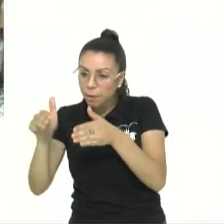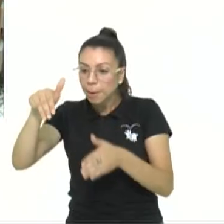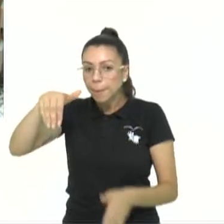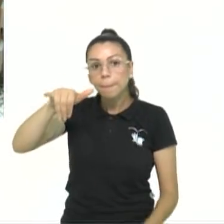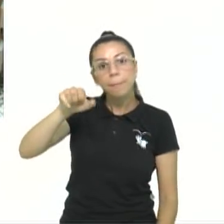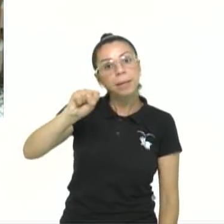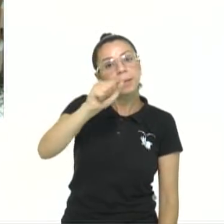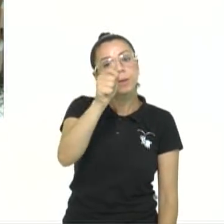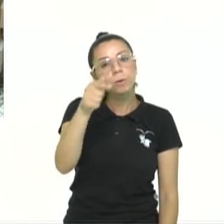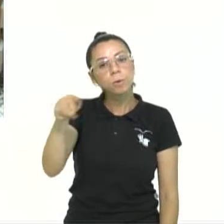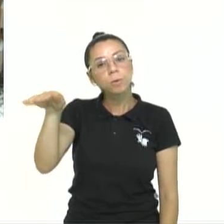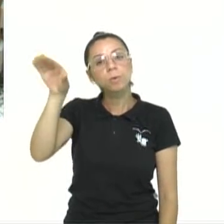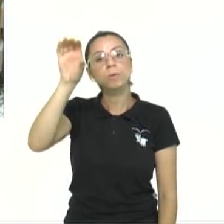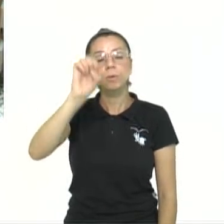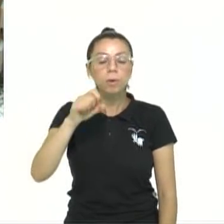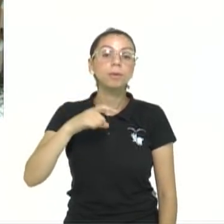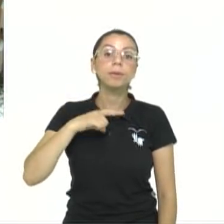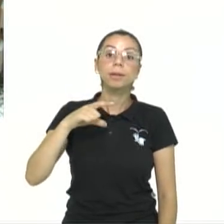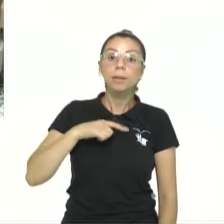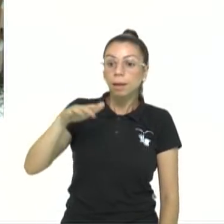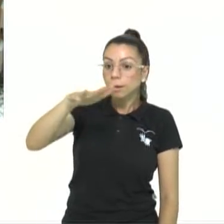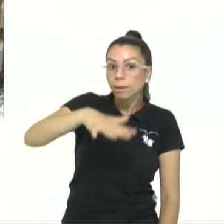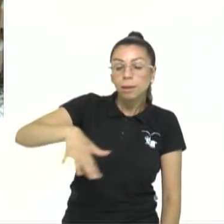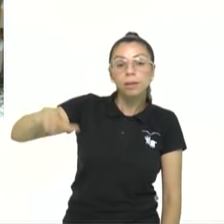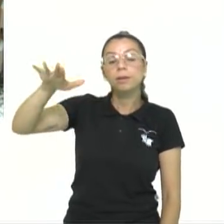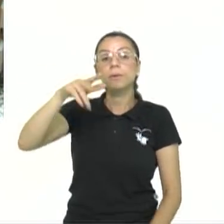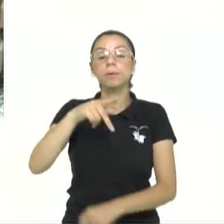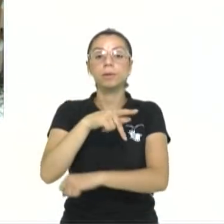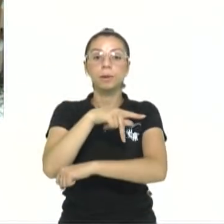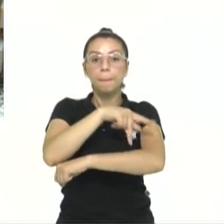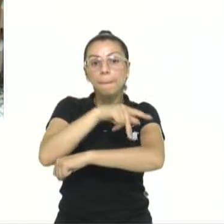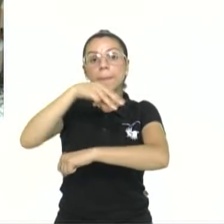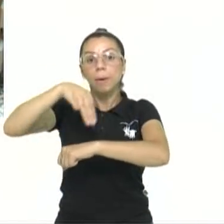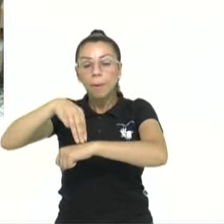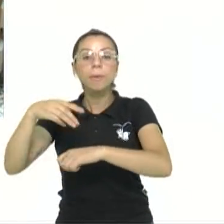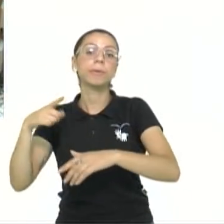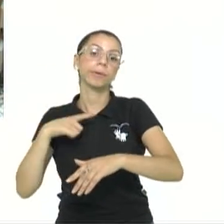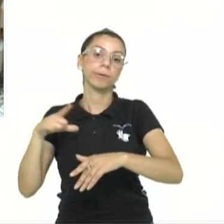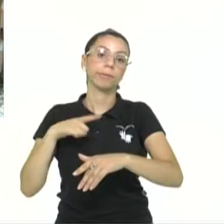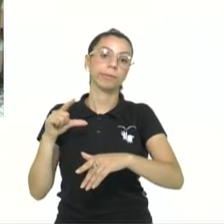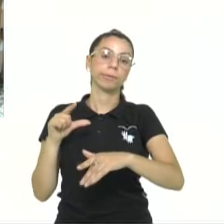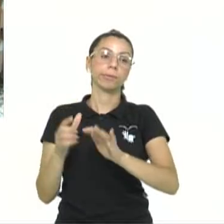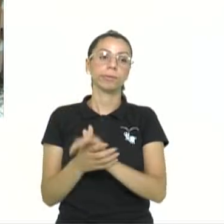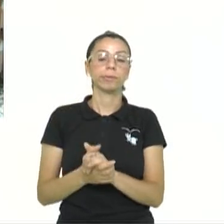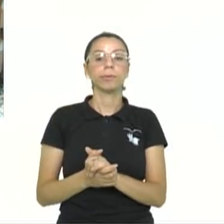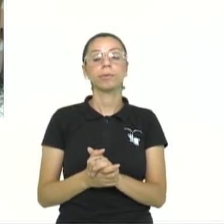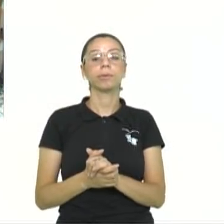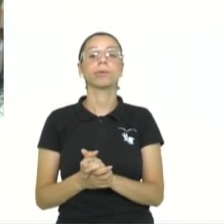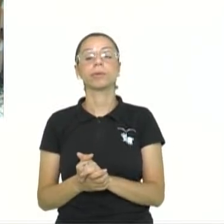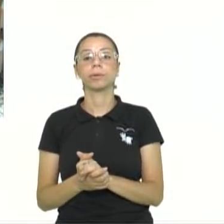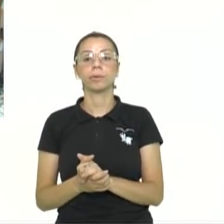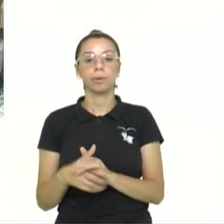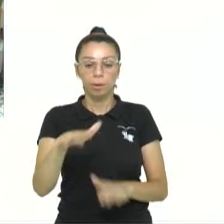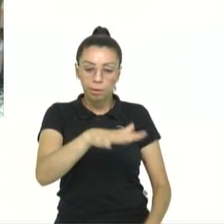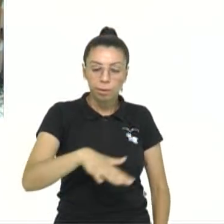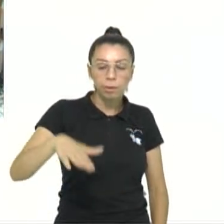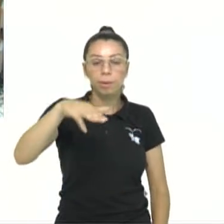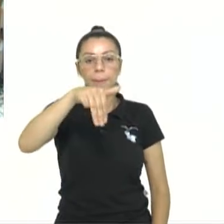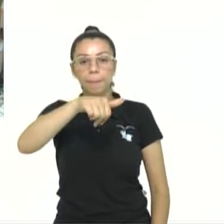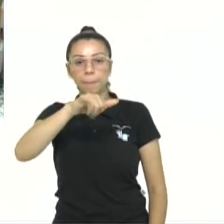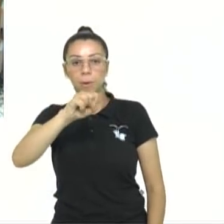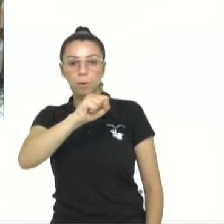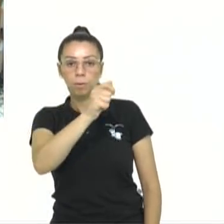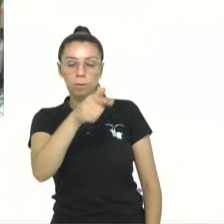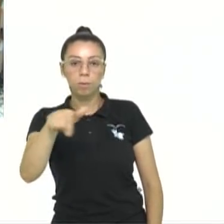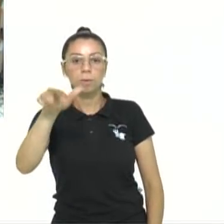região de Palmas. Então era uma outra ligação que vinha lá da terra das Missões, né, da região das Missões,